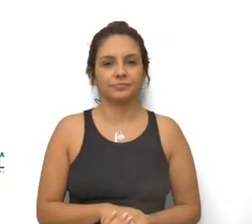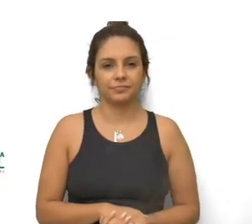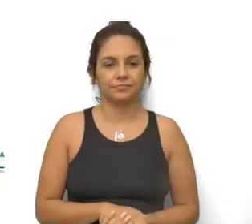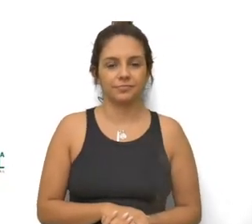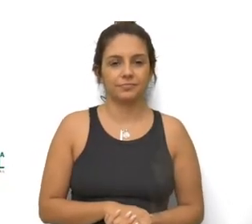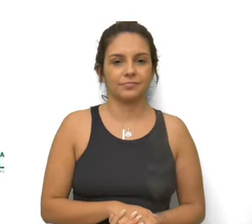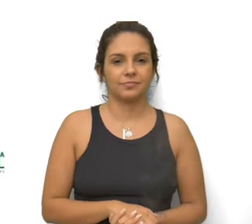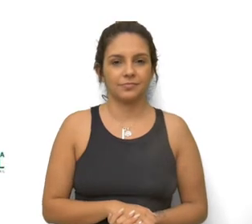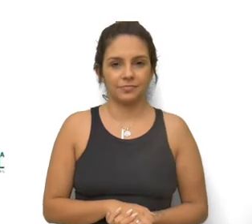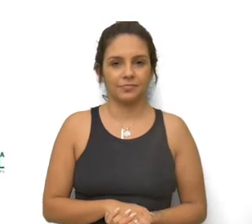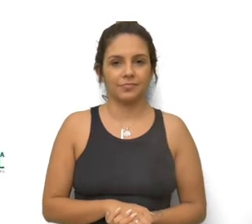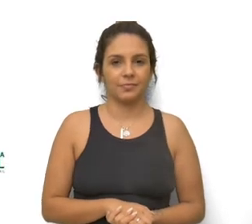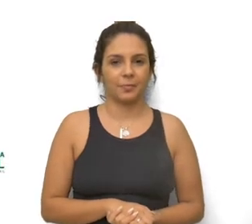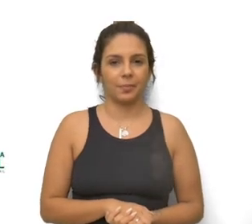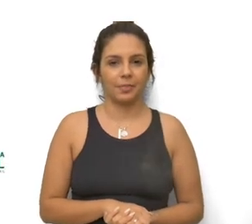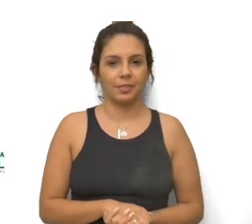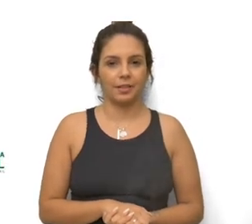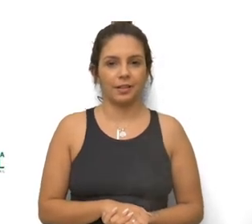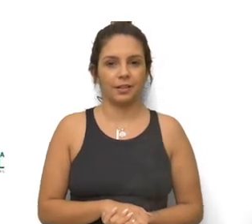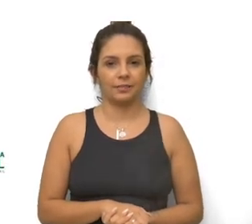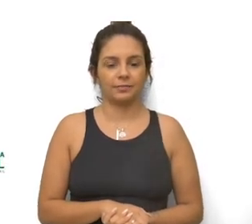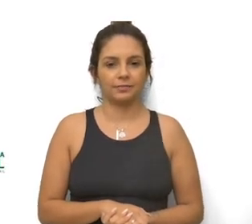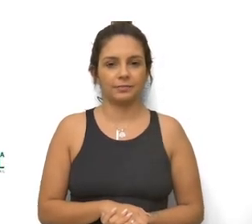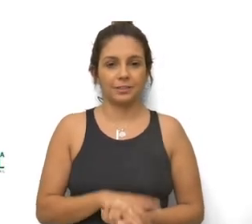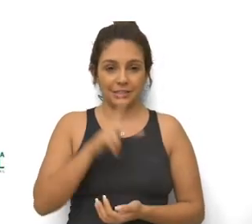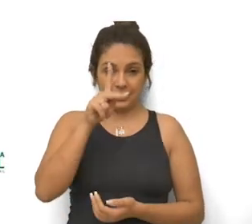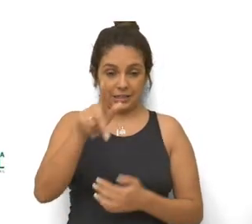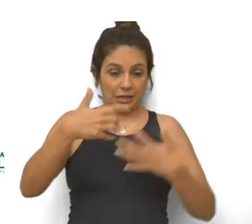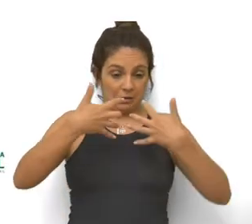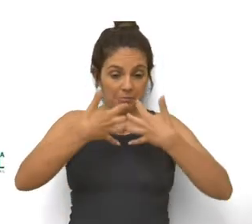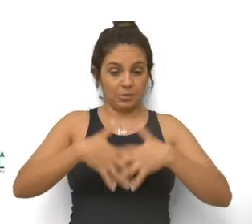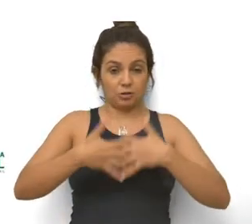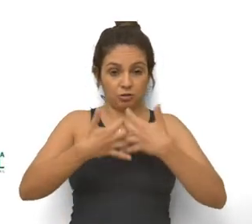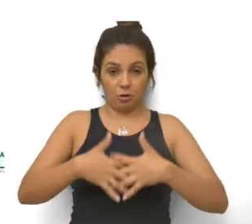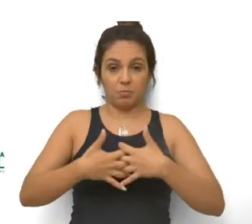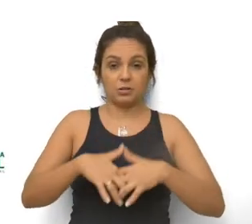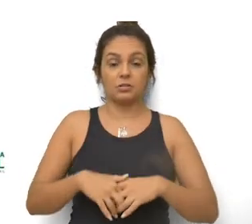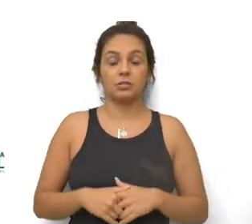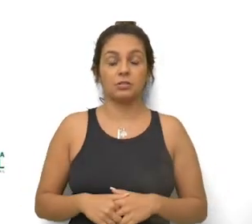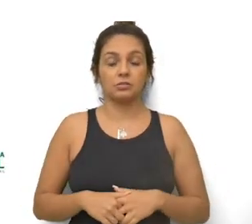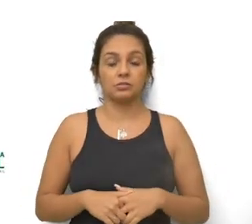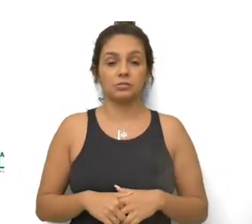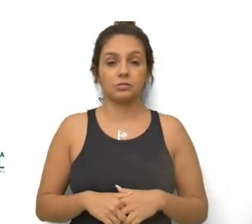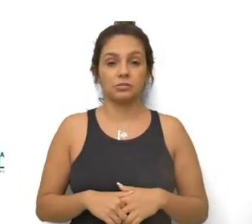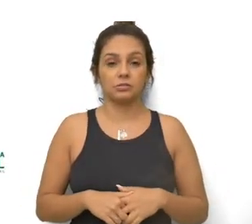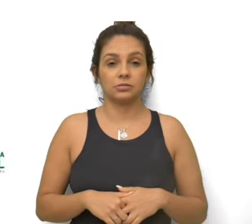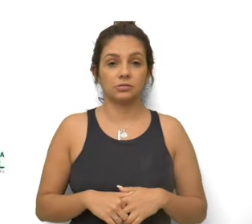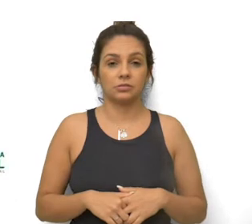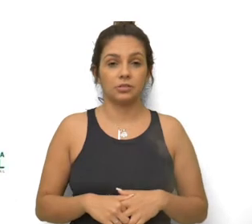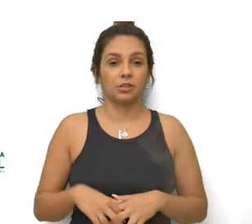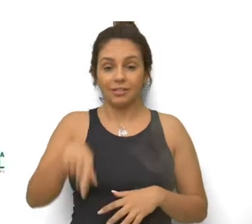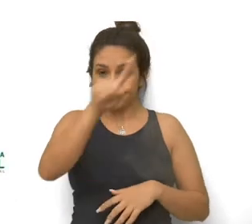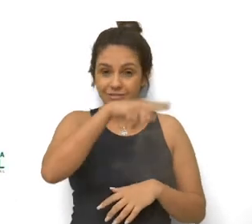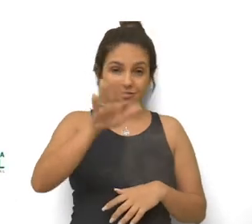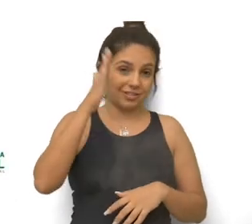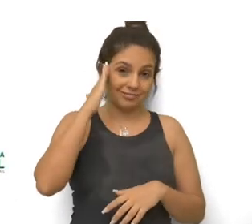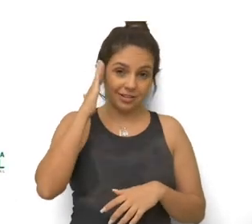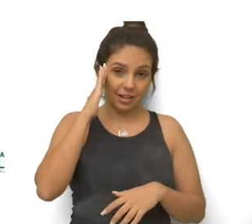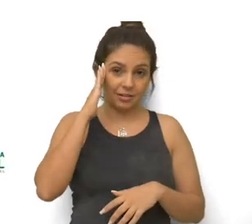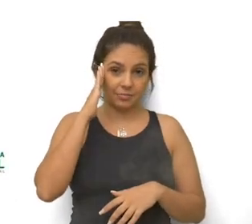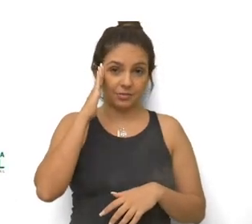Petrópolis, bairros vizinhos, né? E Petrópolis, como todo mundo sabe,